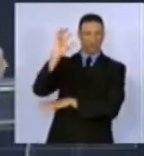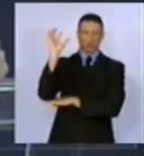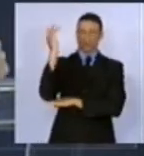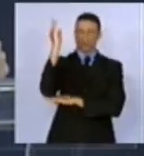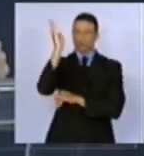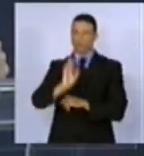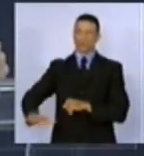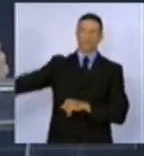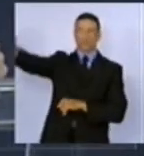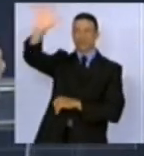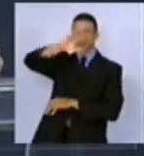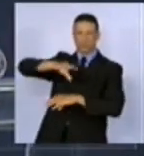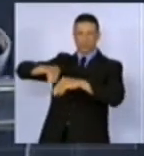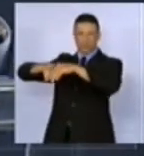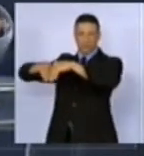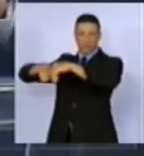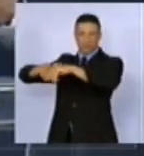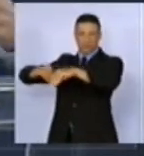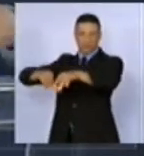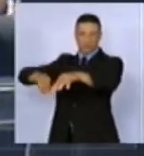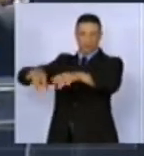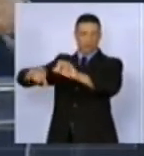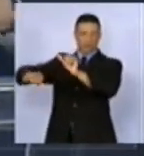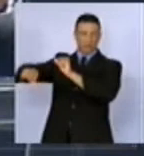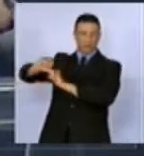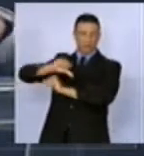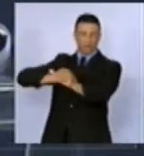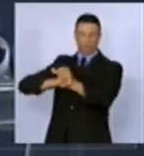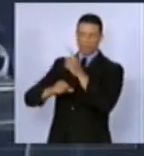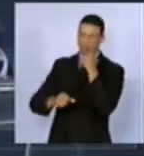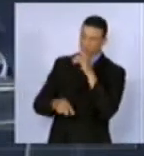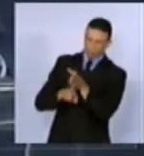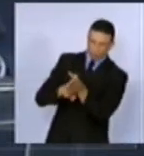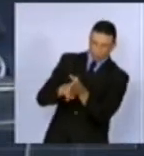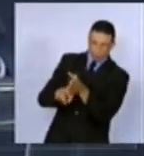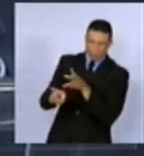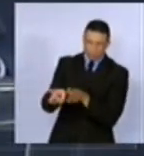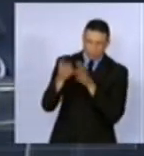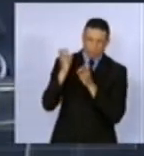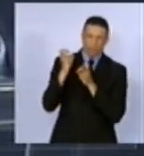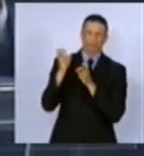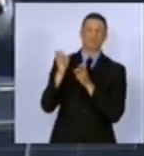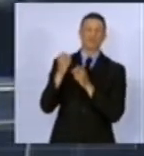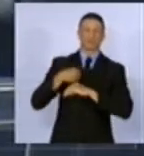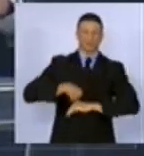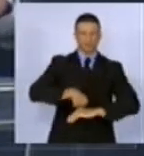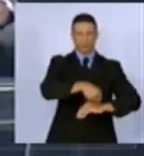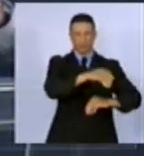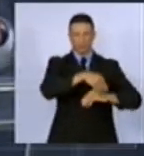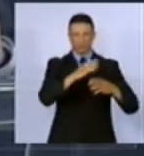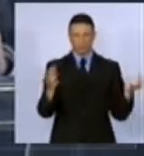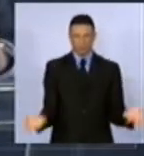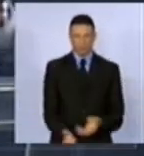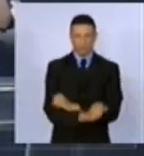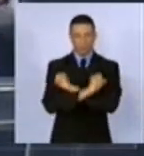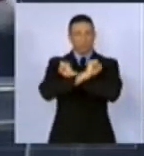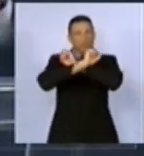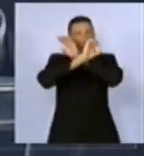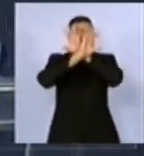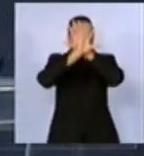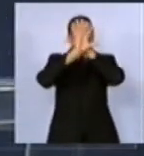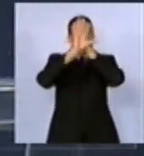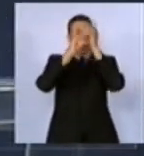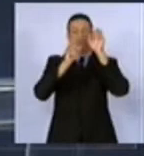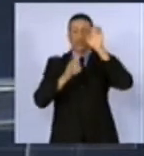intensificação do uso do solo o e todas essas questões a gente conseguiu colocar bastante luz nesse